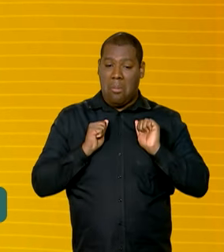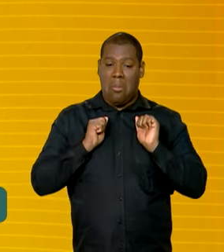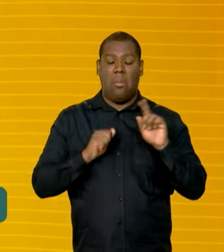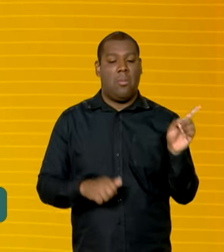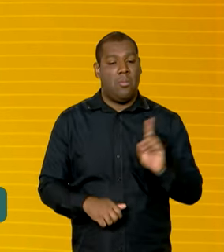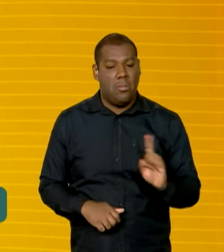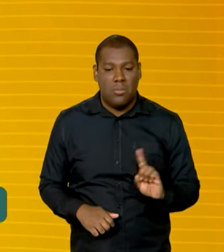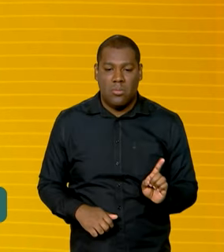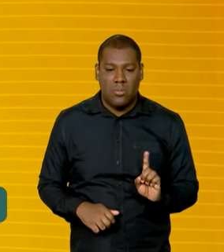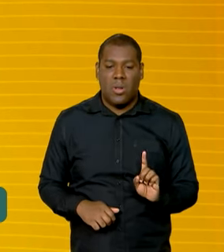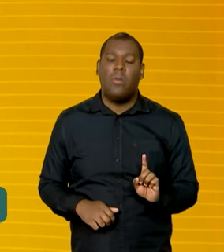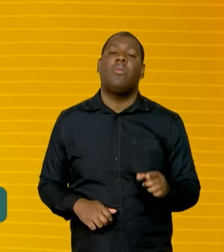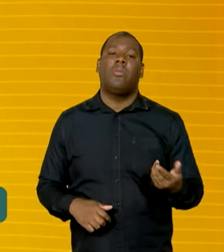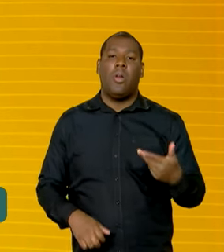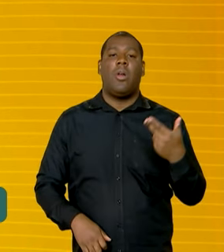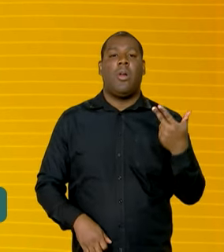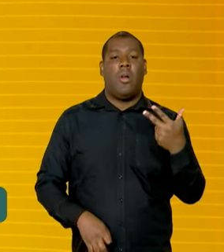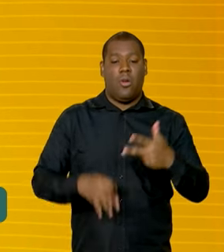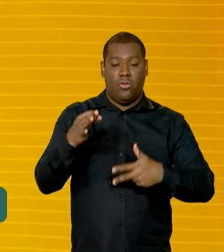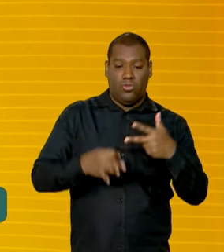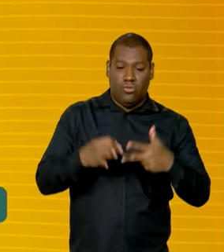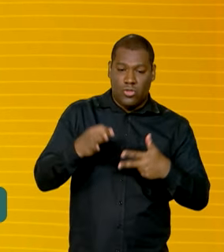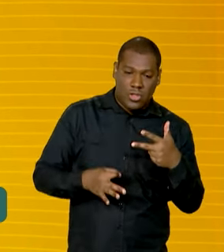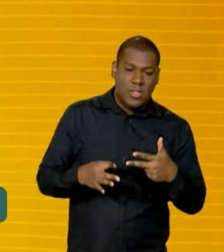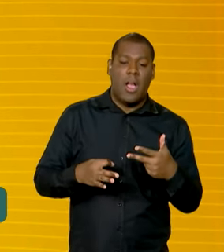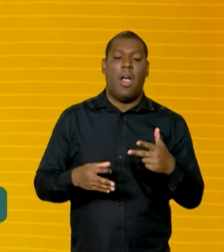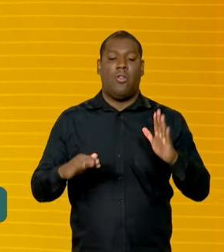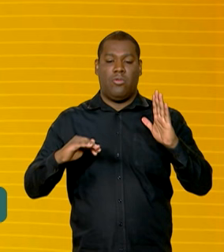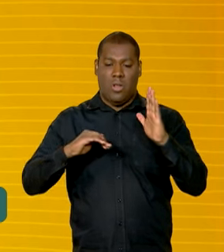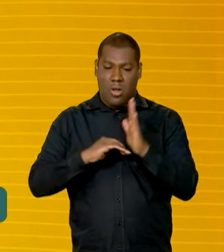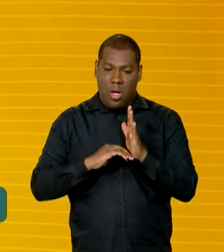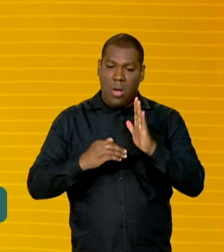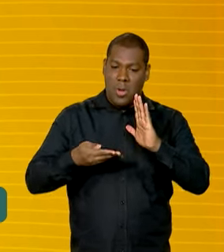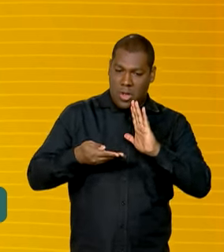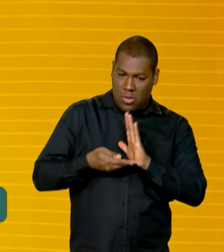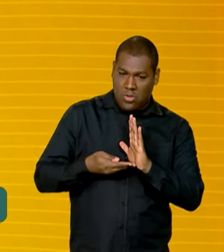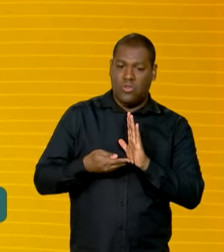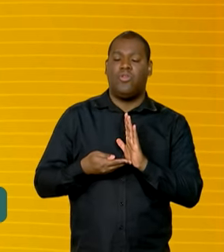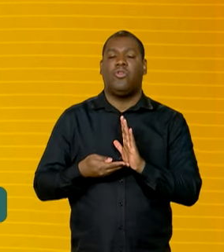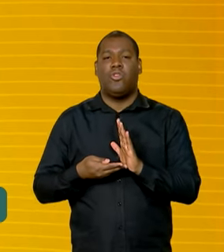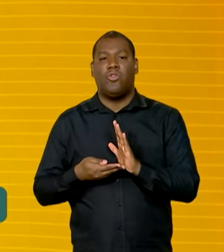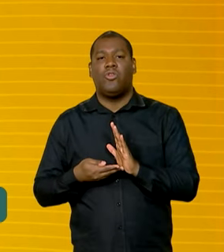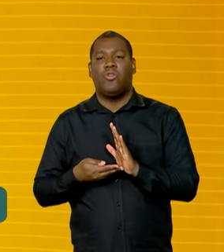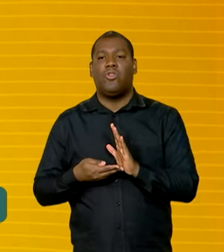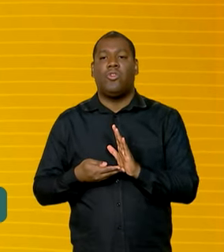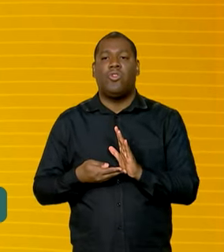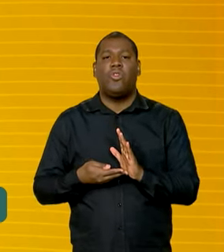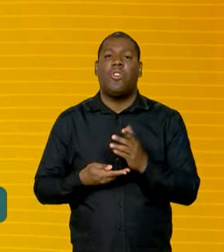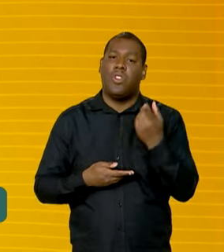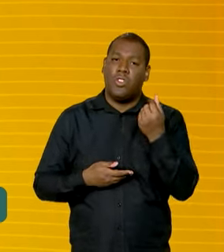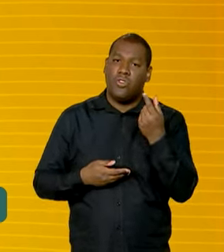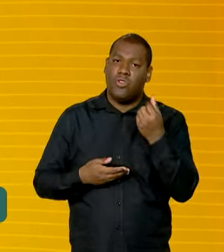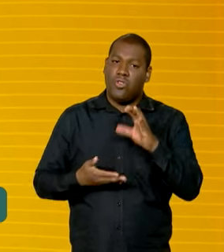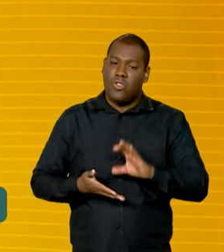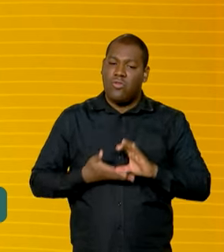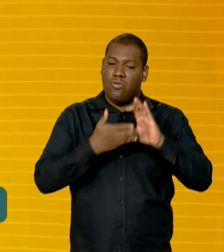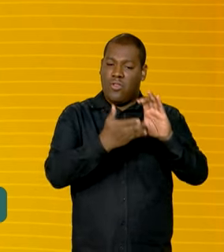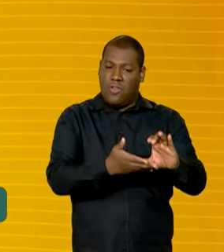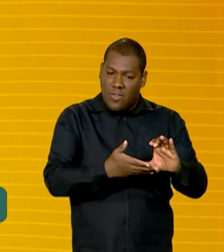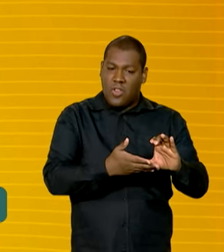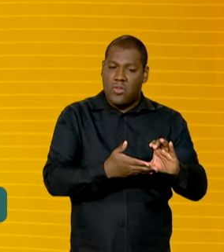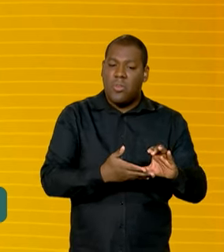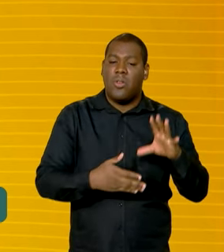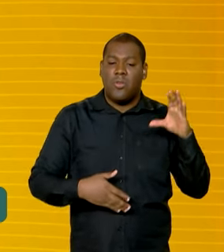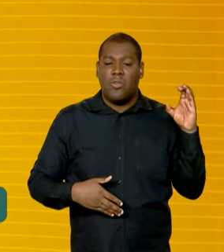Contas ajude, o Poder Judiciário permita que esse dinheiro seja rapidamente, né, utilizado. O